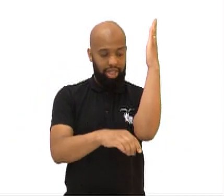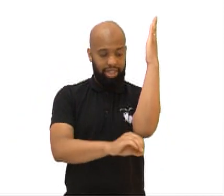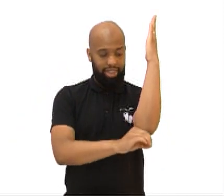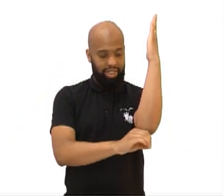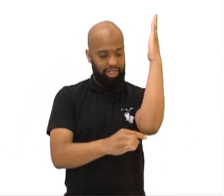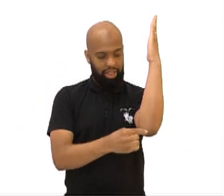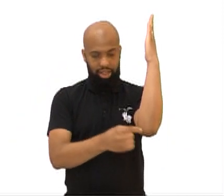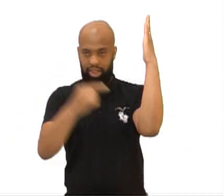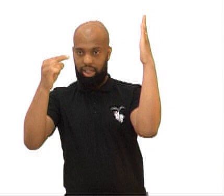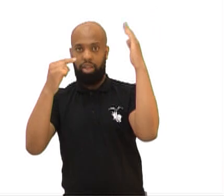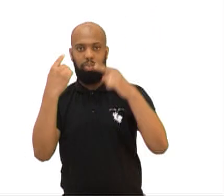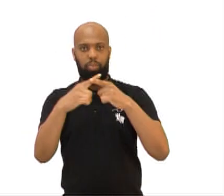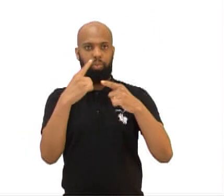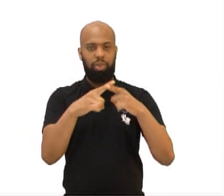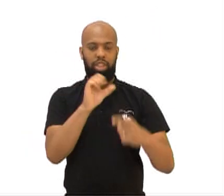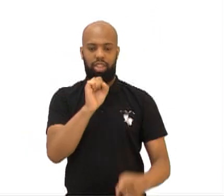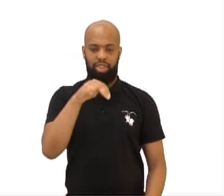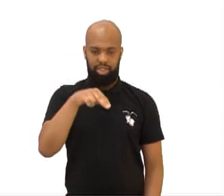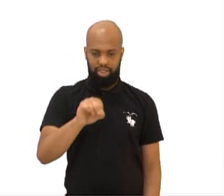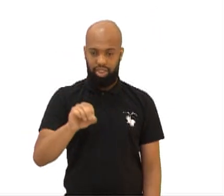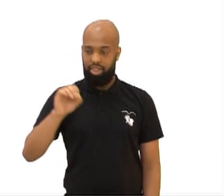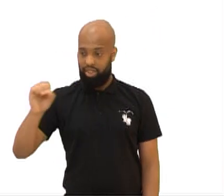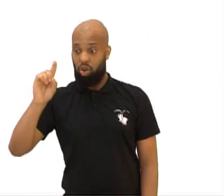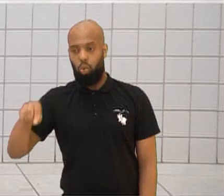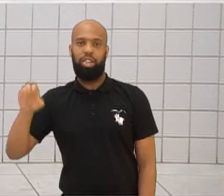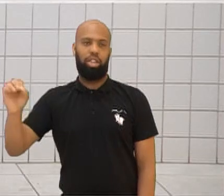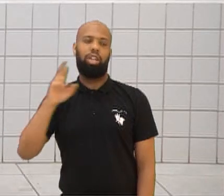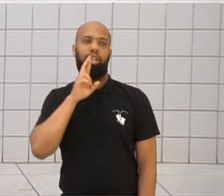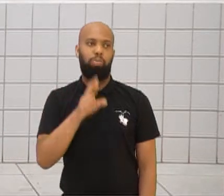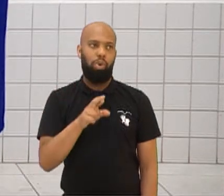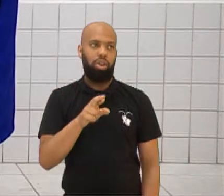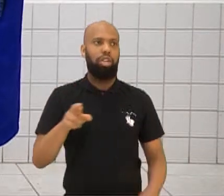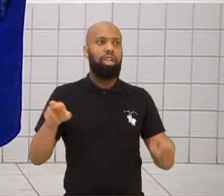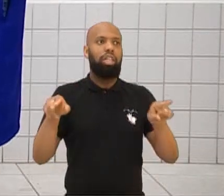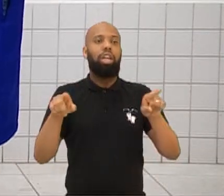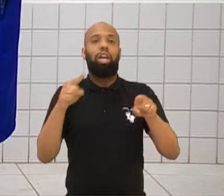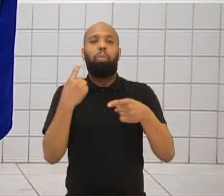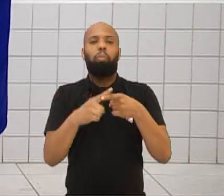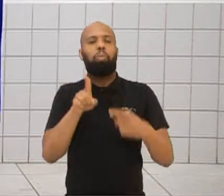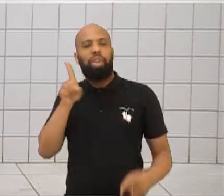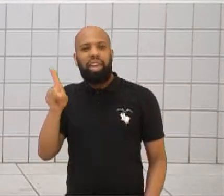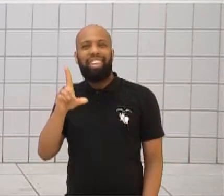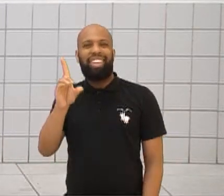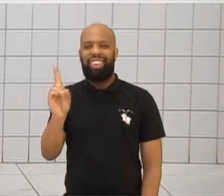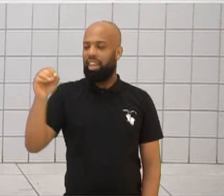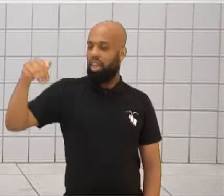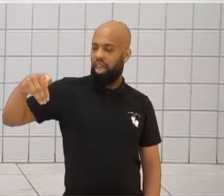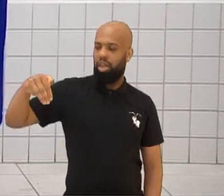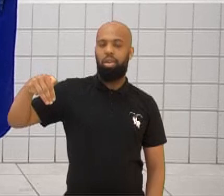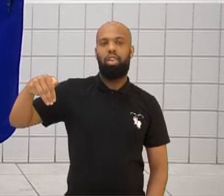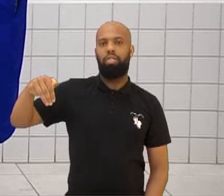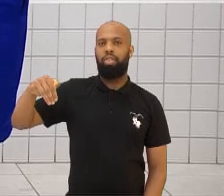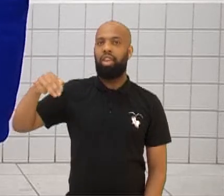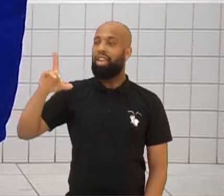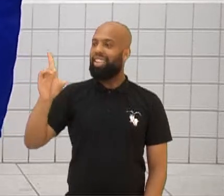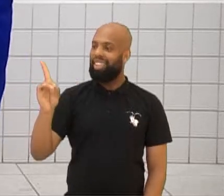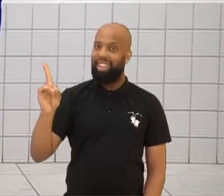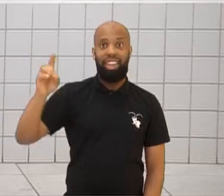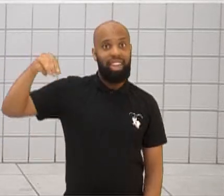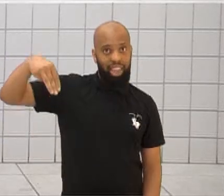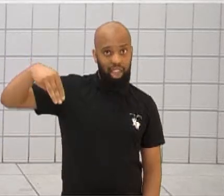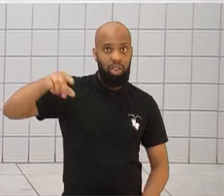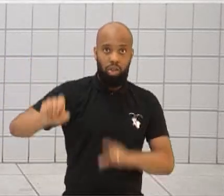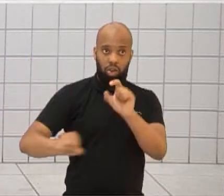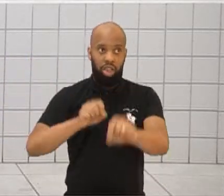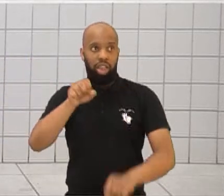0 é 0? Então, aqui eu tenho uma função. Aqui eu também tenho. Porque o domínio que a gente está vendo aqui, a gente não precisa... Lembra que eu falei que se a